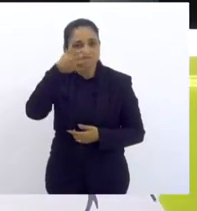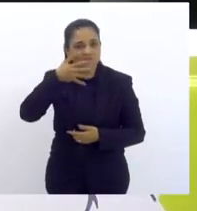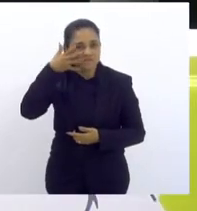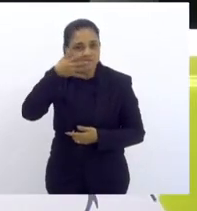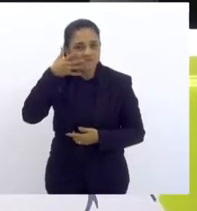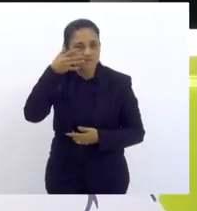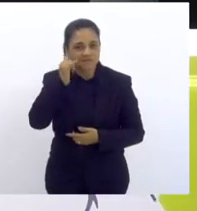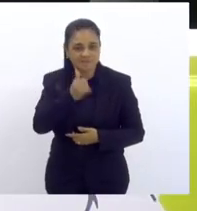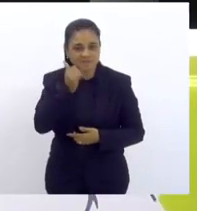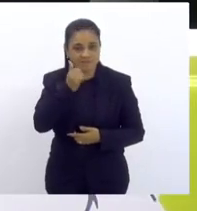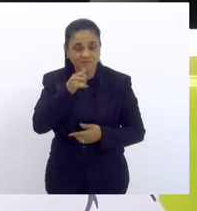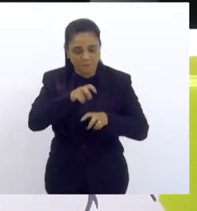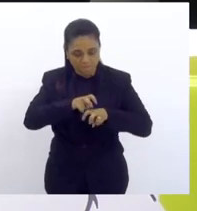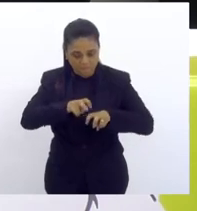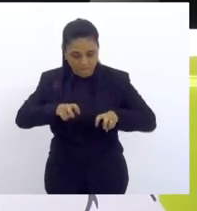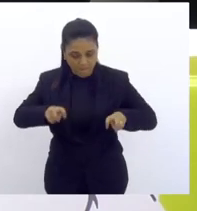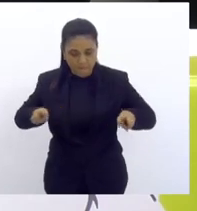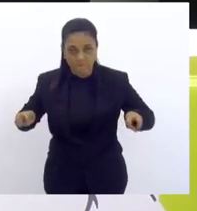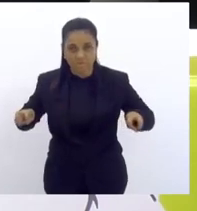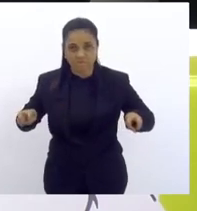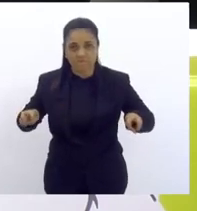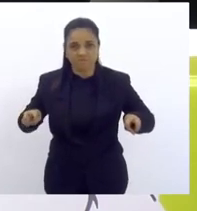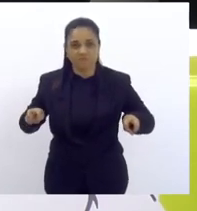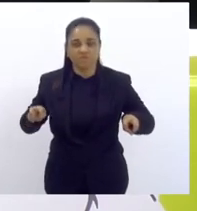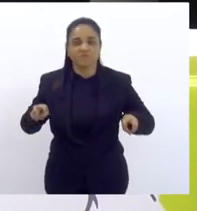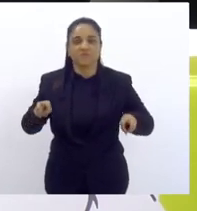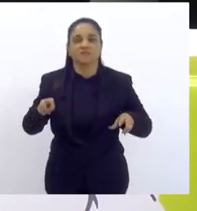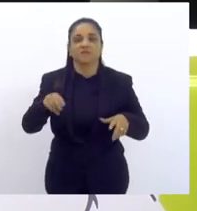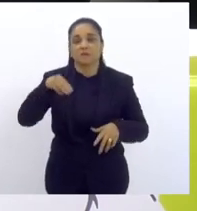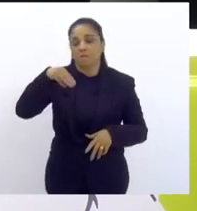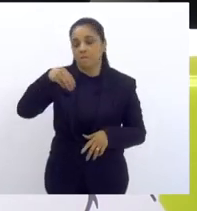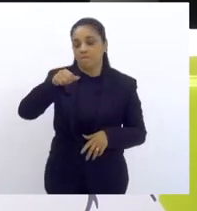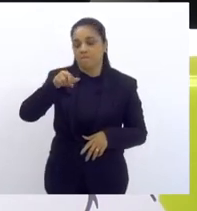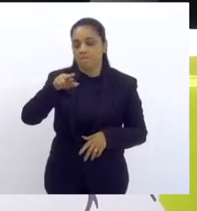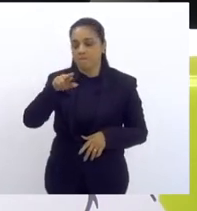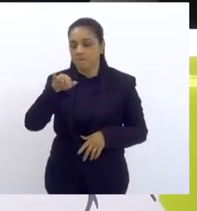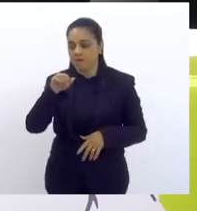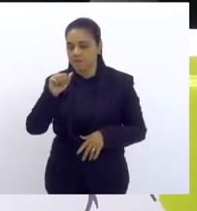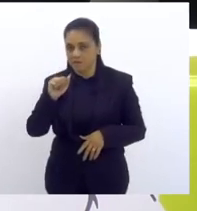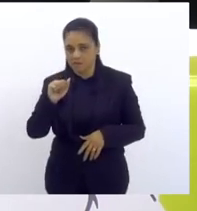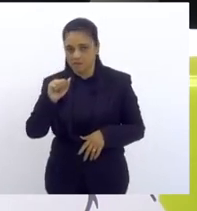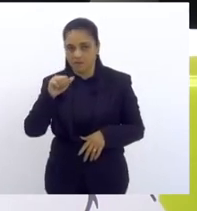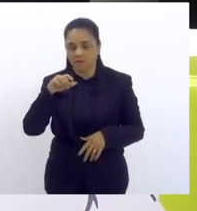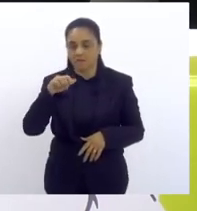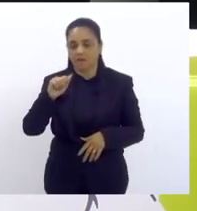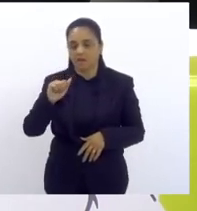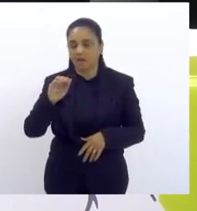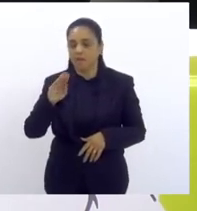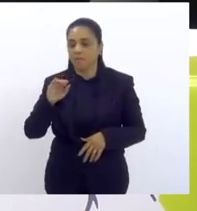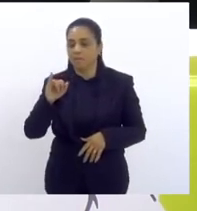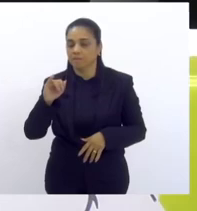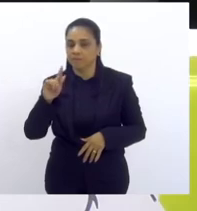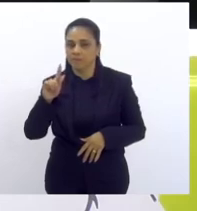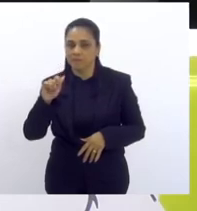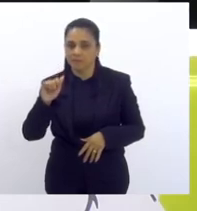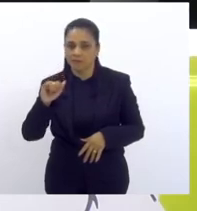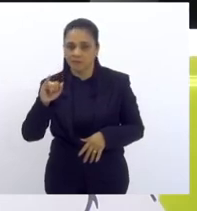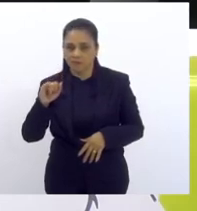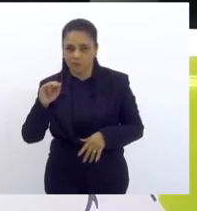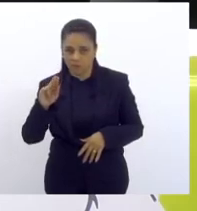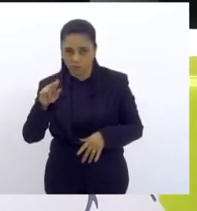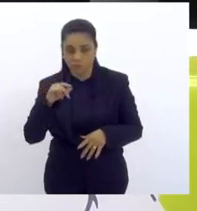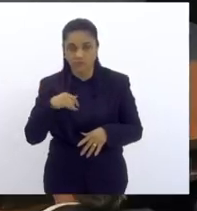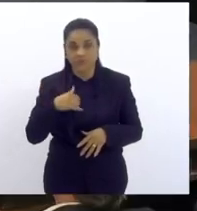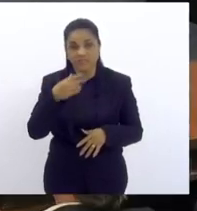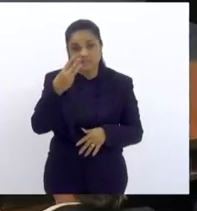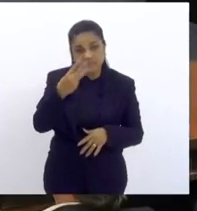aos nossos membros da mesa começando pela Doutora Maria Abigail Barbosa por gentileza senhora conta com os três minutos feios